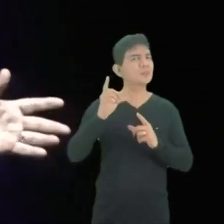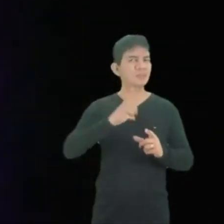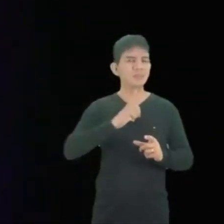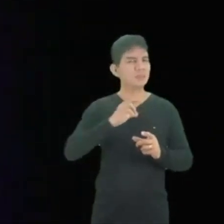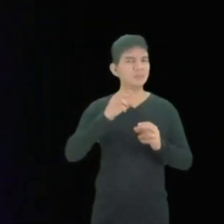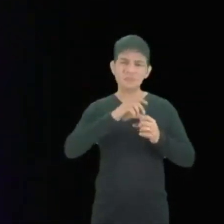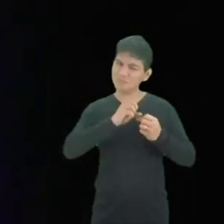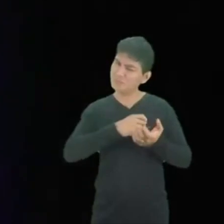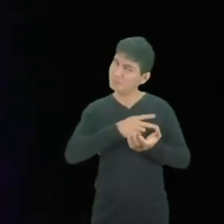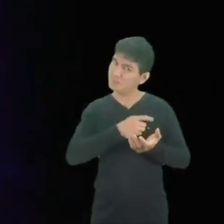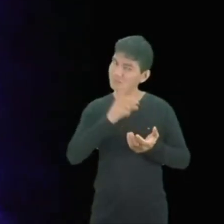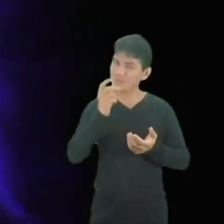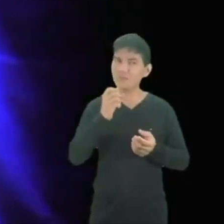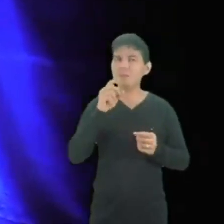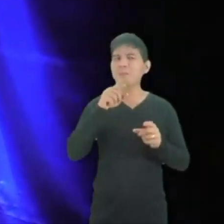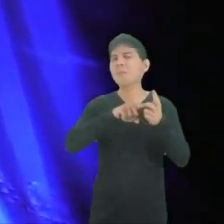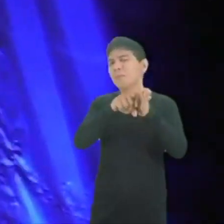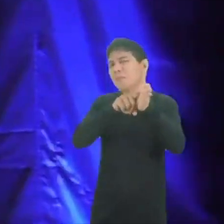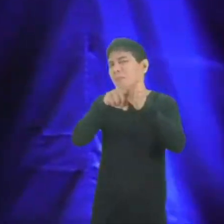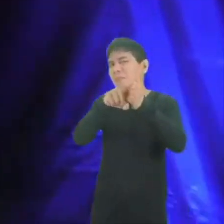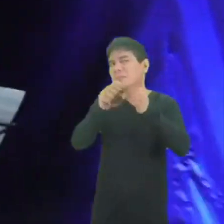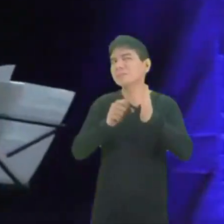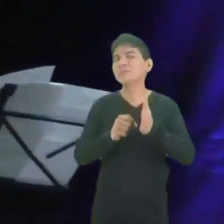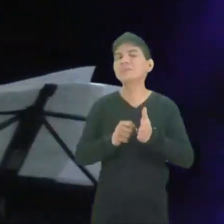tá? Pergunte porque